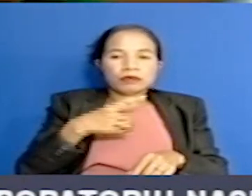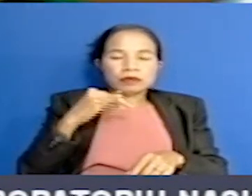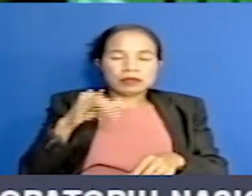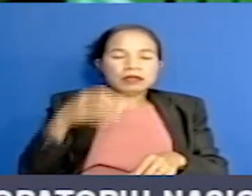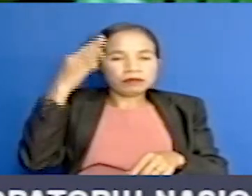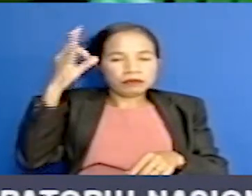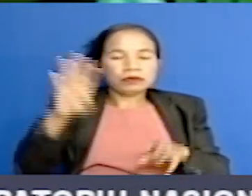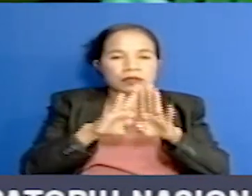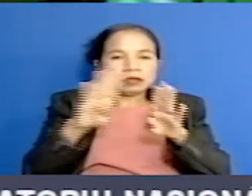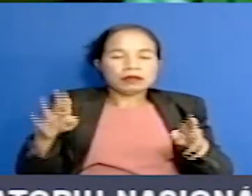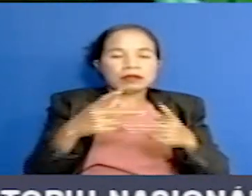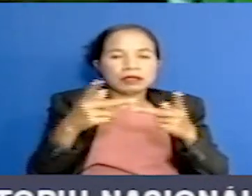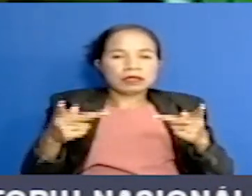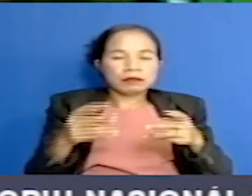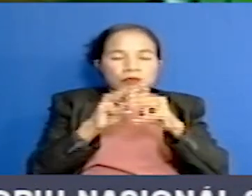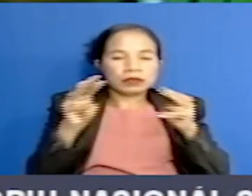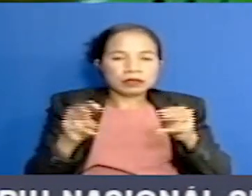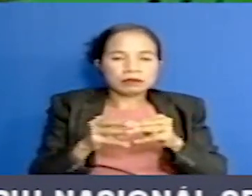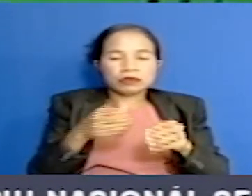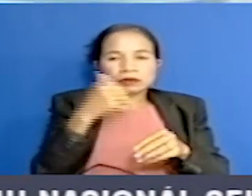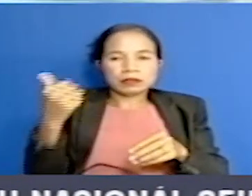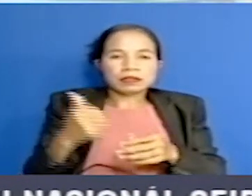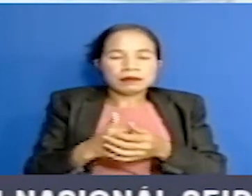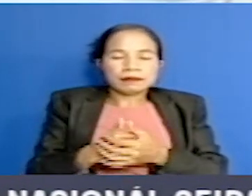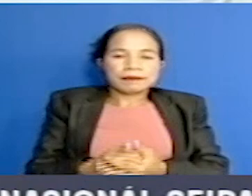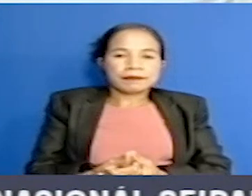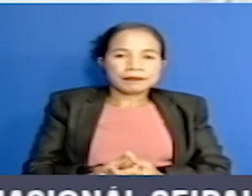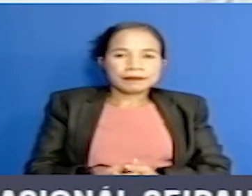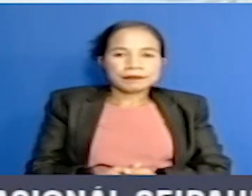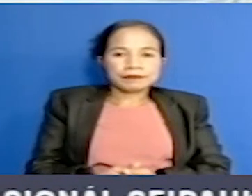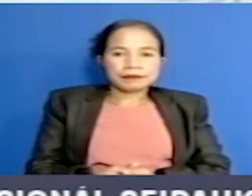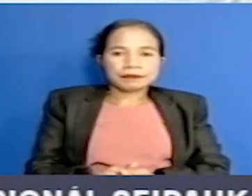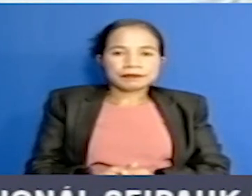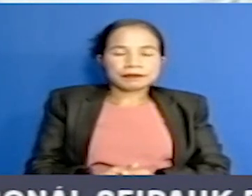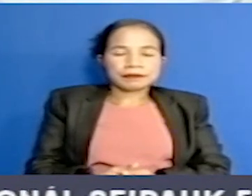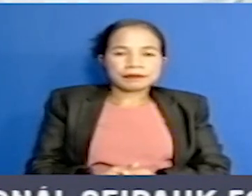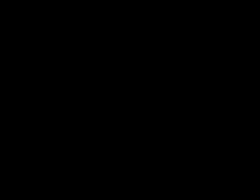que tang ni ramo e ha município selo. José Araújo, João Guterres, RTL.